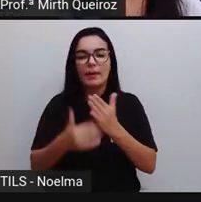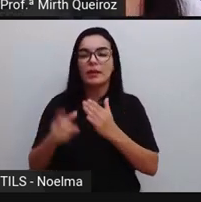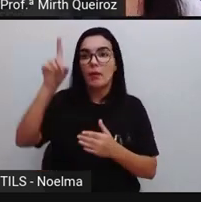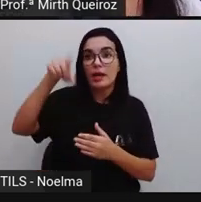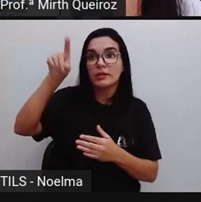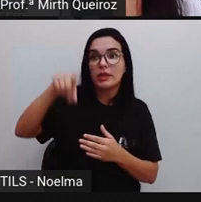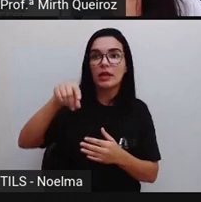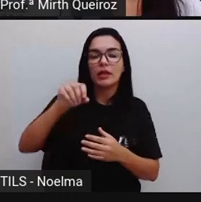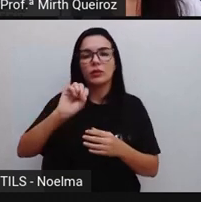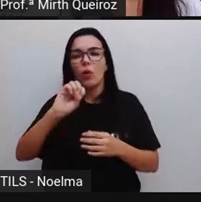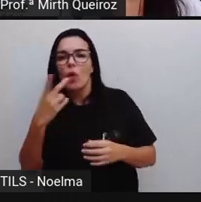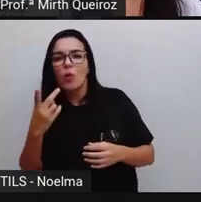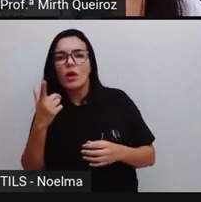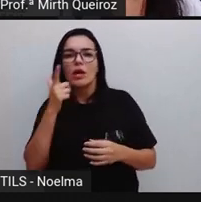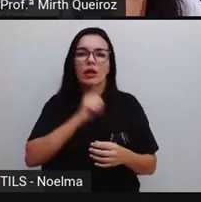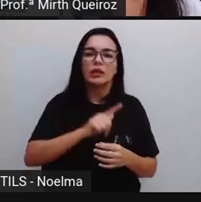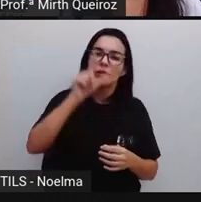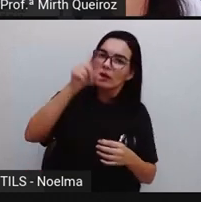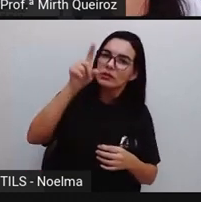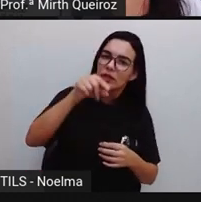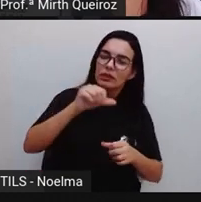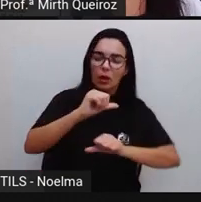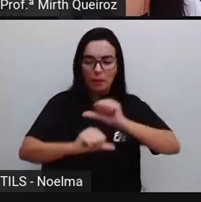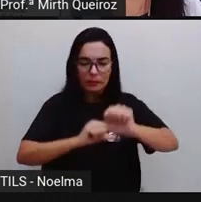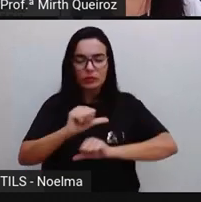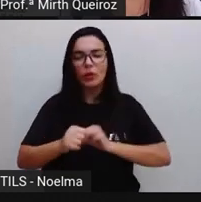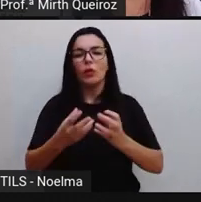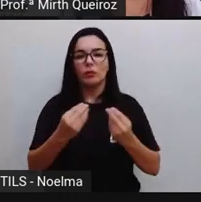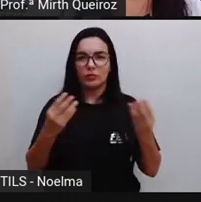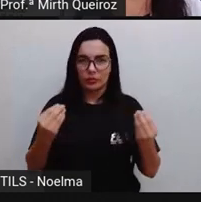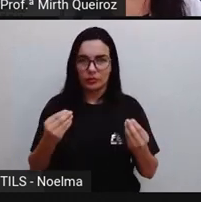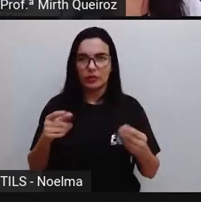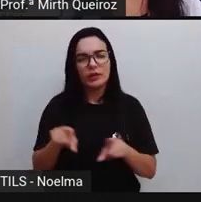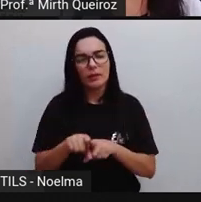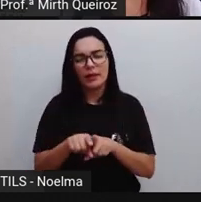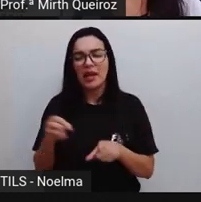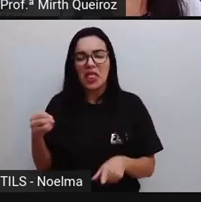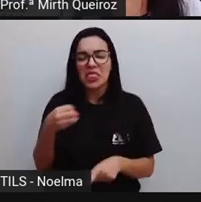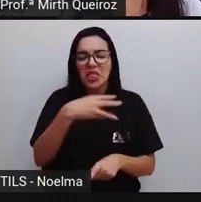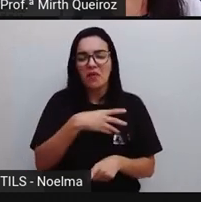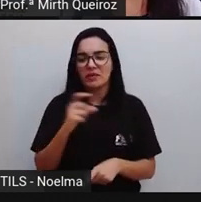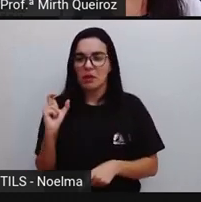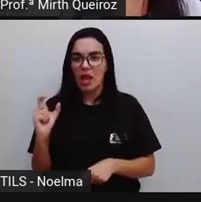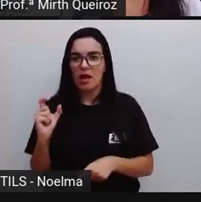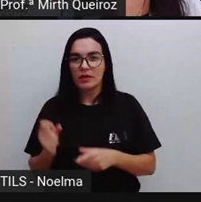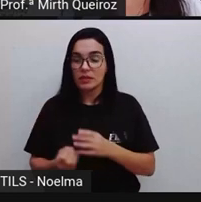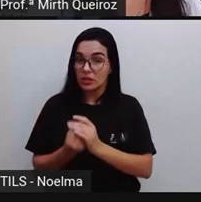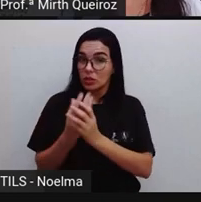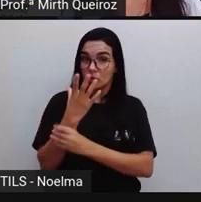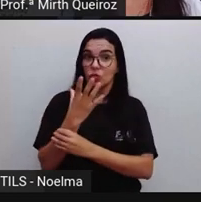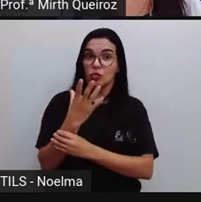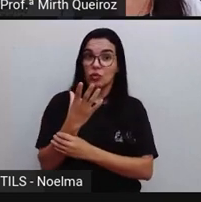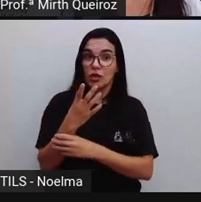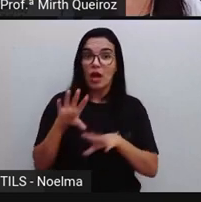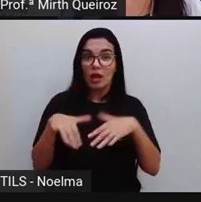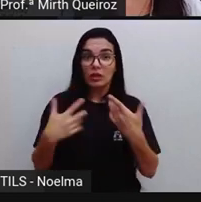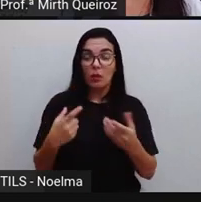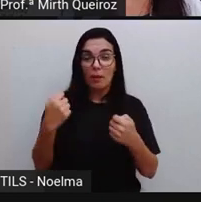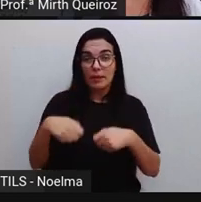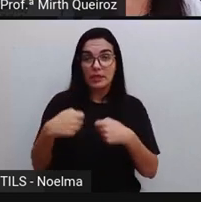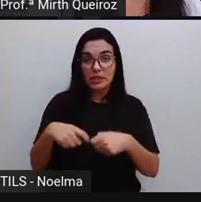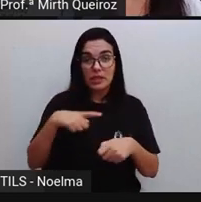então mudou bastante. Fora as novas palavras que vêm surgindo. Então, a gente precisa ter um dicionário